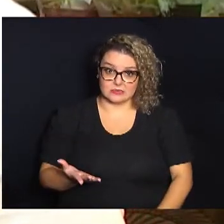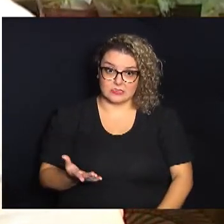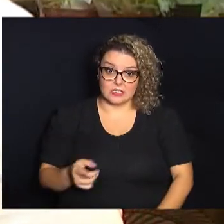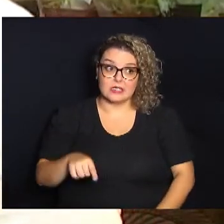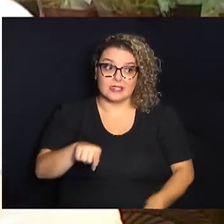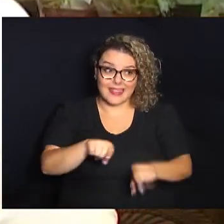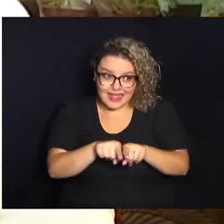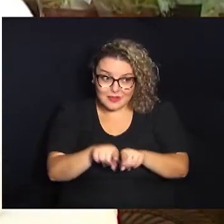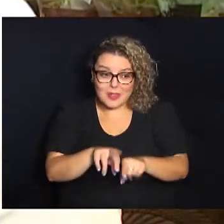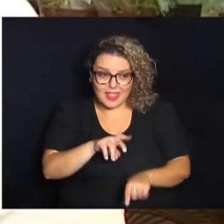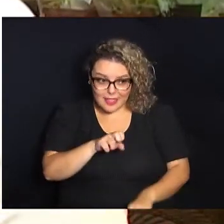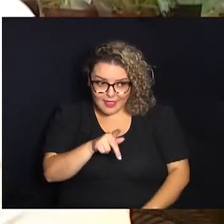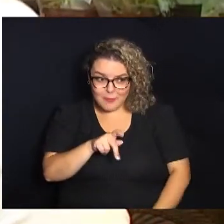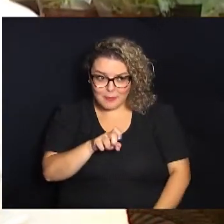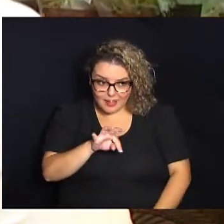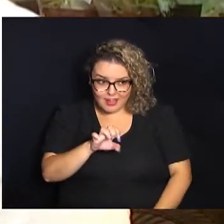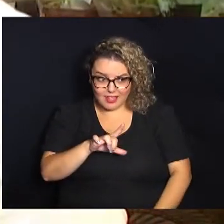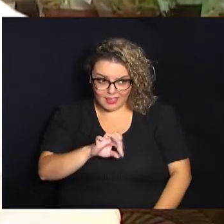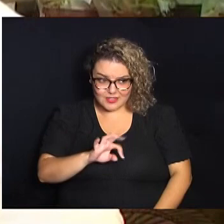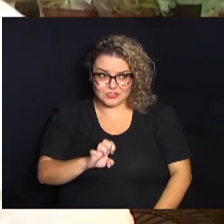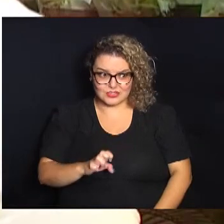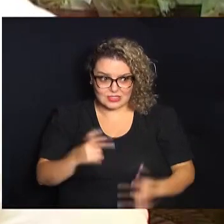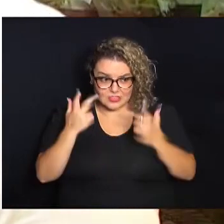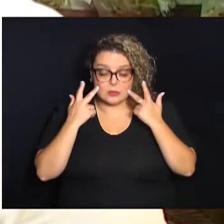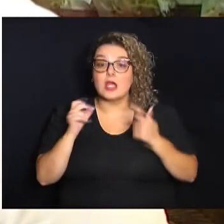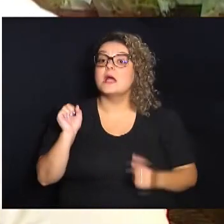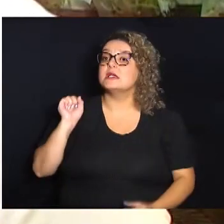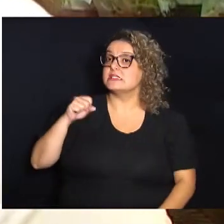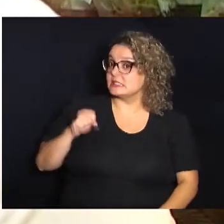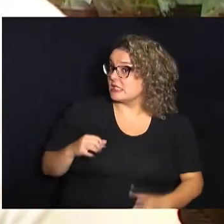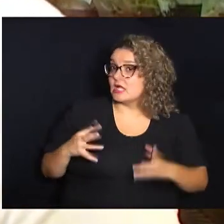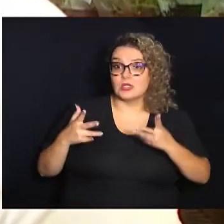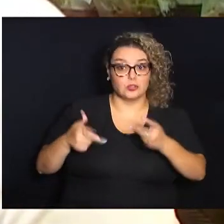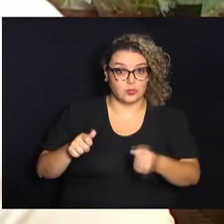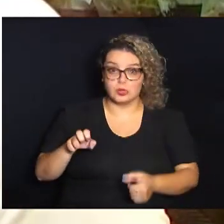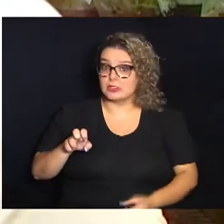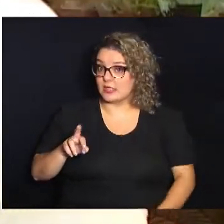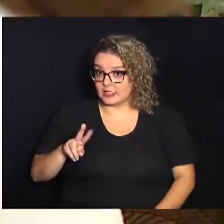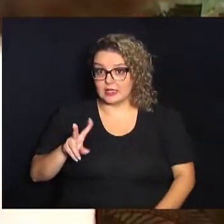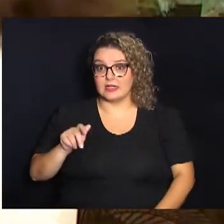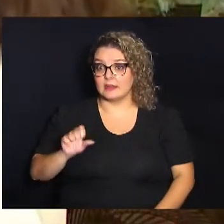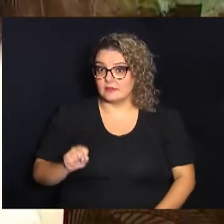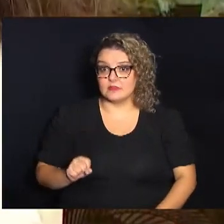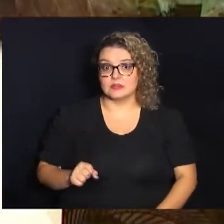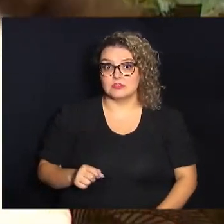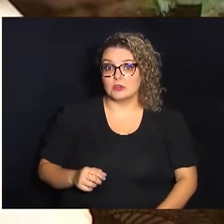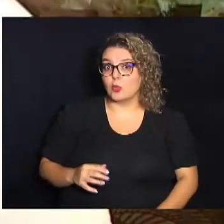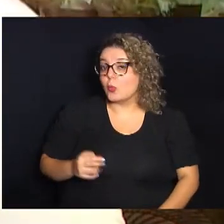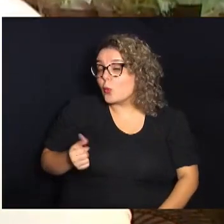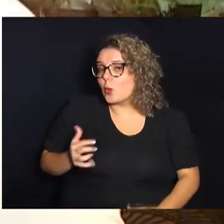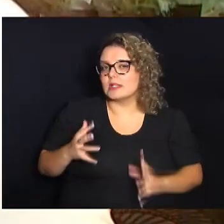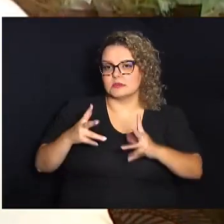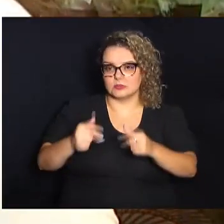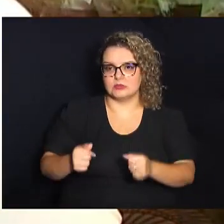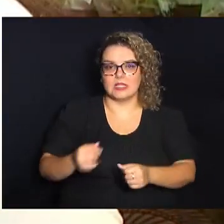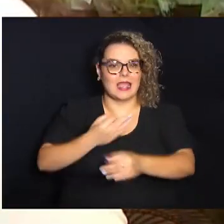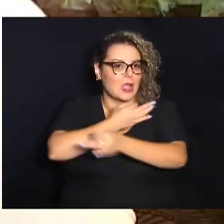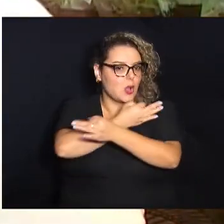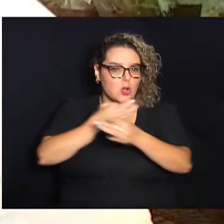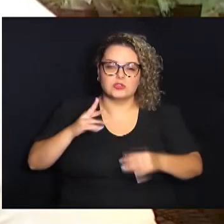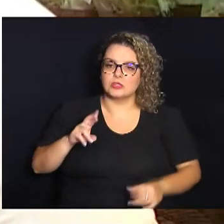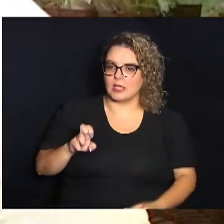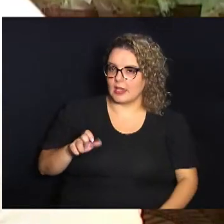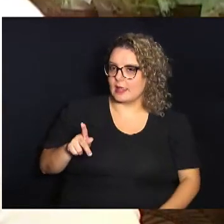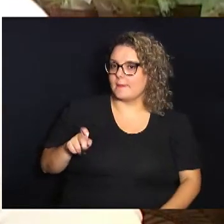também naturais, Érica? Sim, isso é super legal em todas as ervas, praticamente. Todas elas são ótimos repelentes